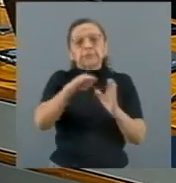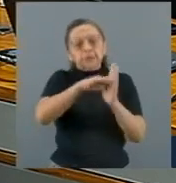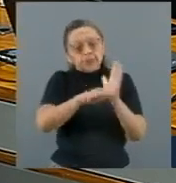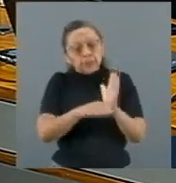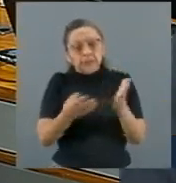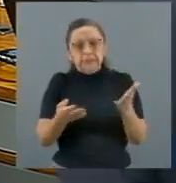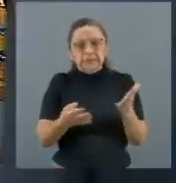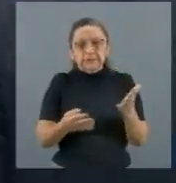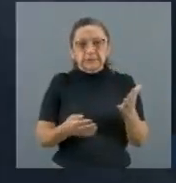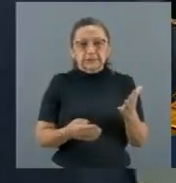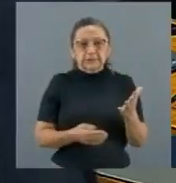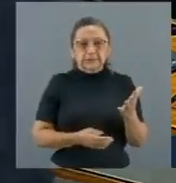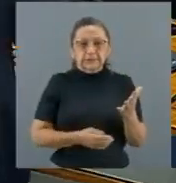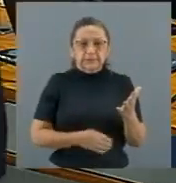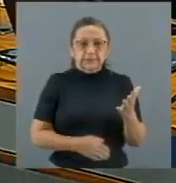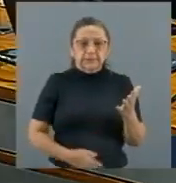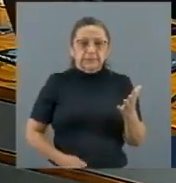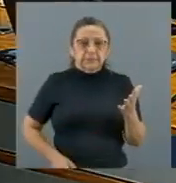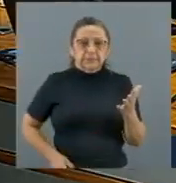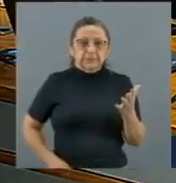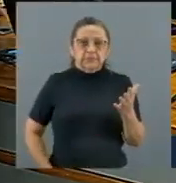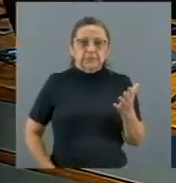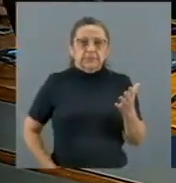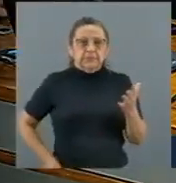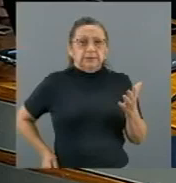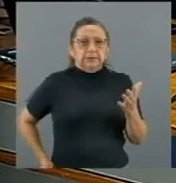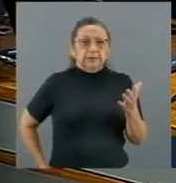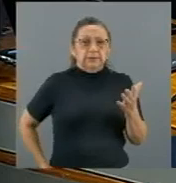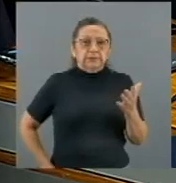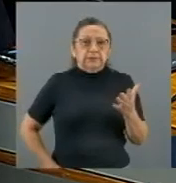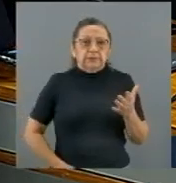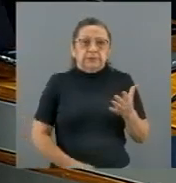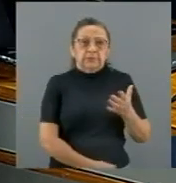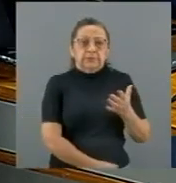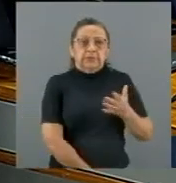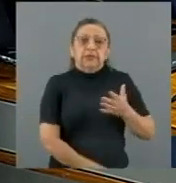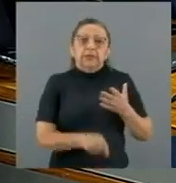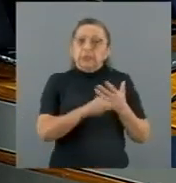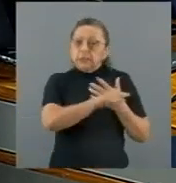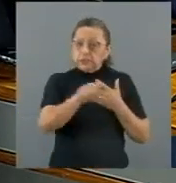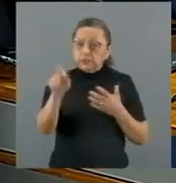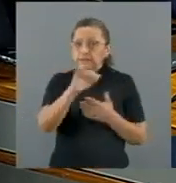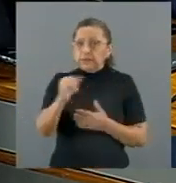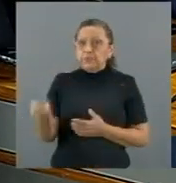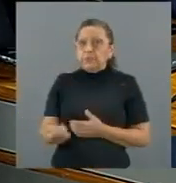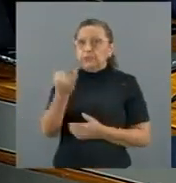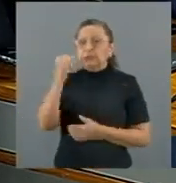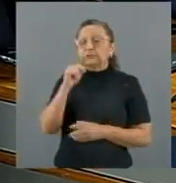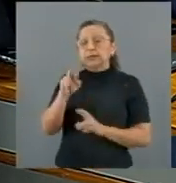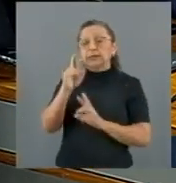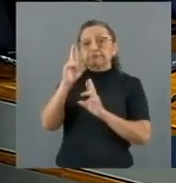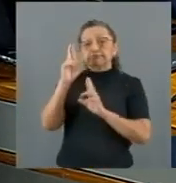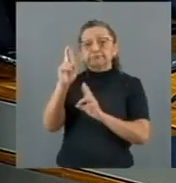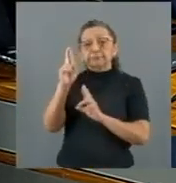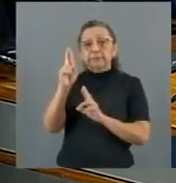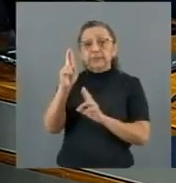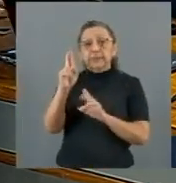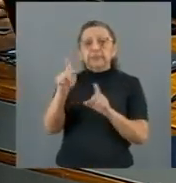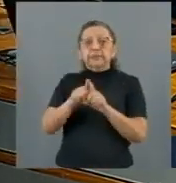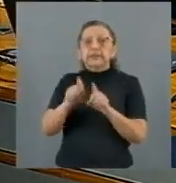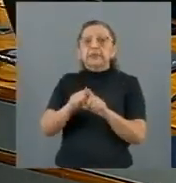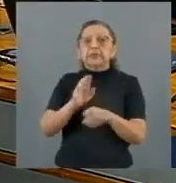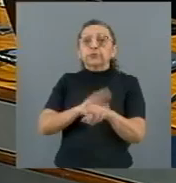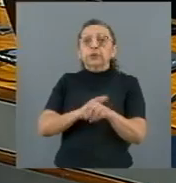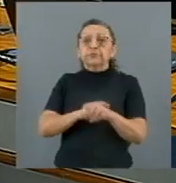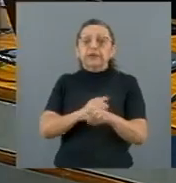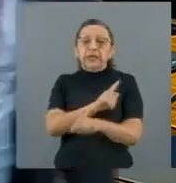partidários. E eu não tenho dúvida que isso vai ser importante, inclusive, na perspectiva da governabilidade. Hoje